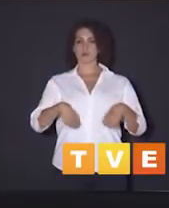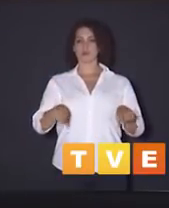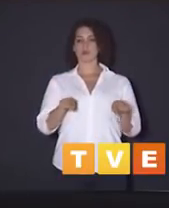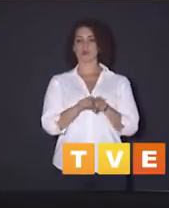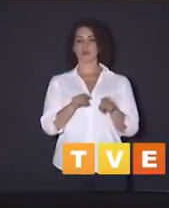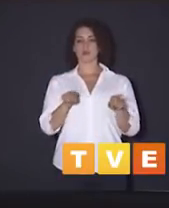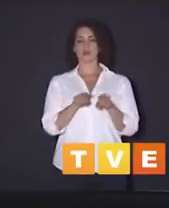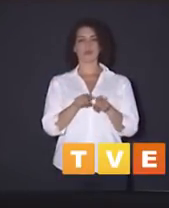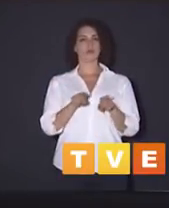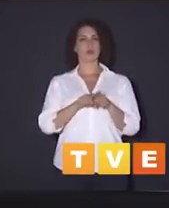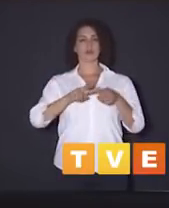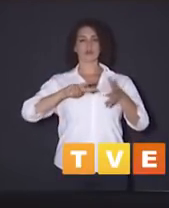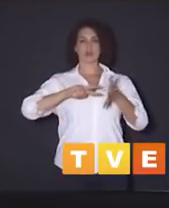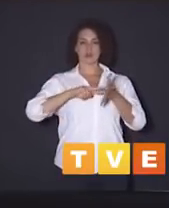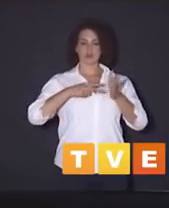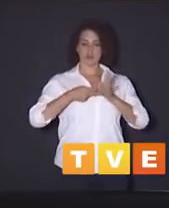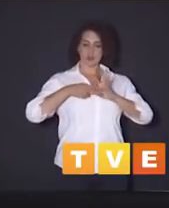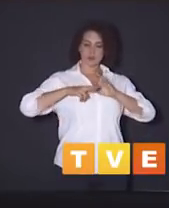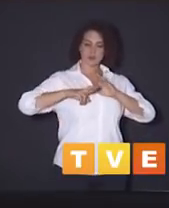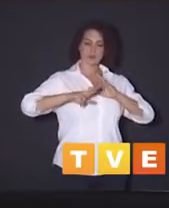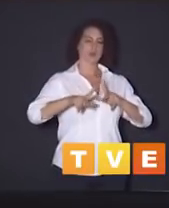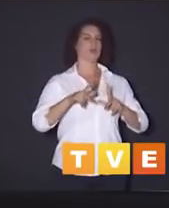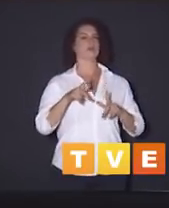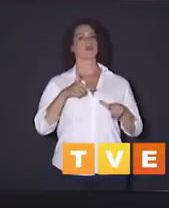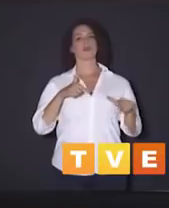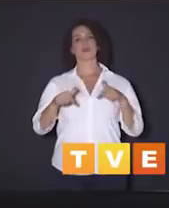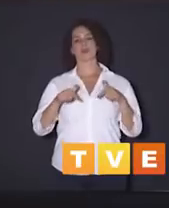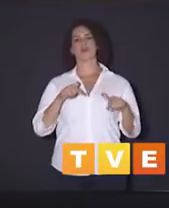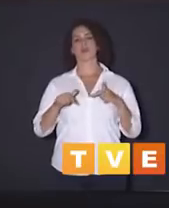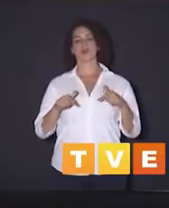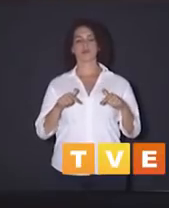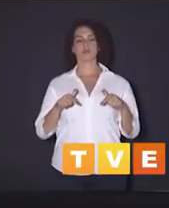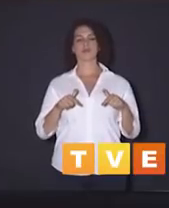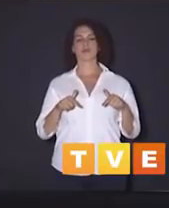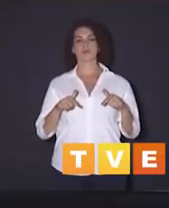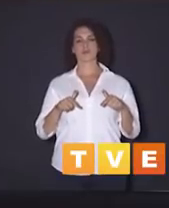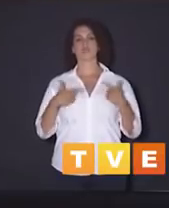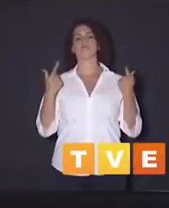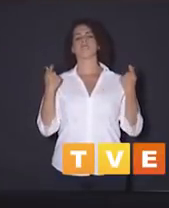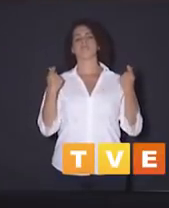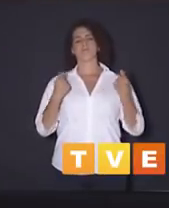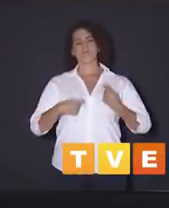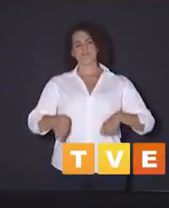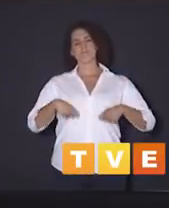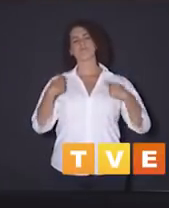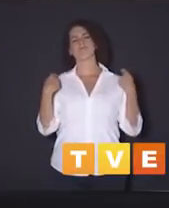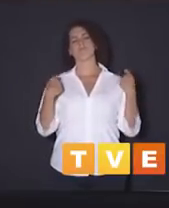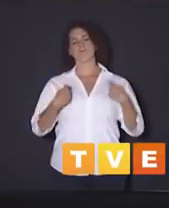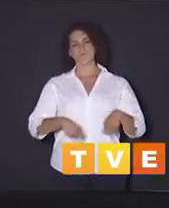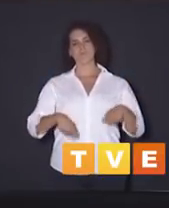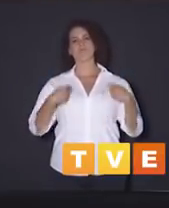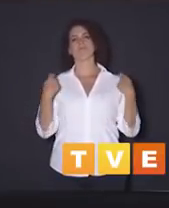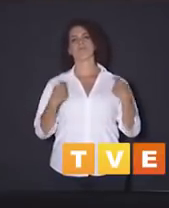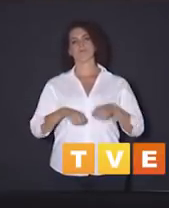receber unificar o trabalho está sendo extremamente necessário valorizar o